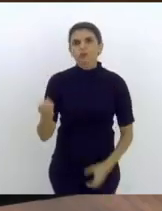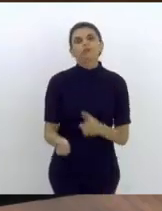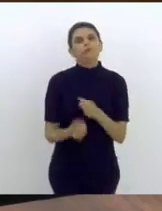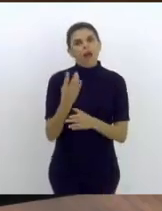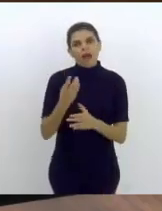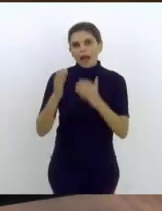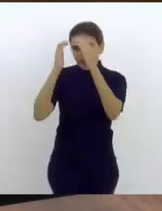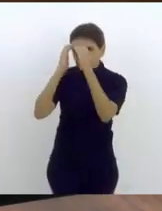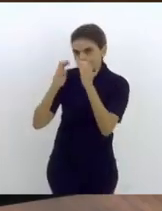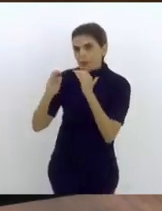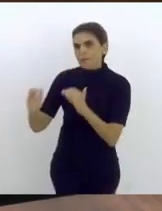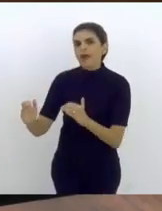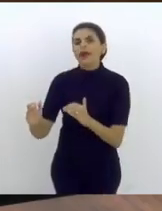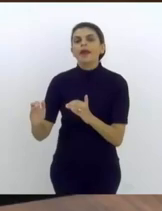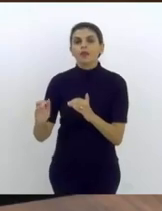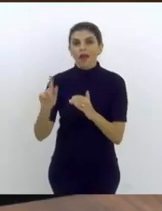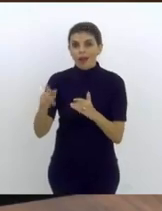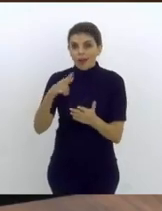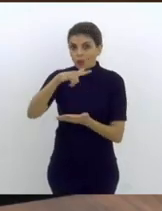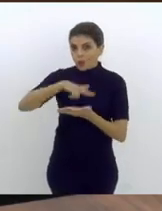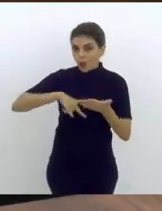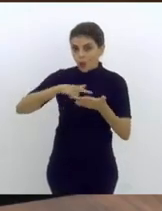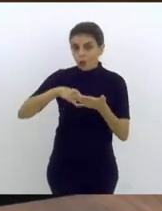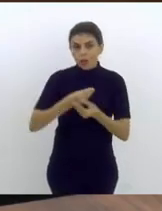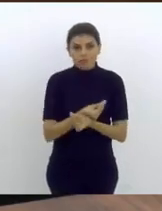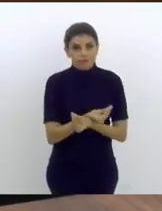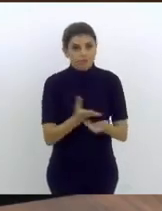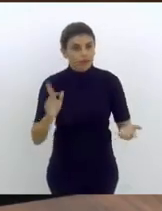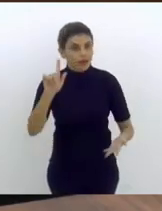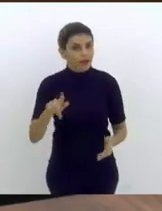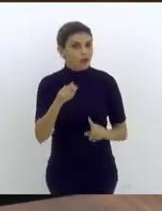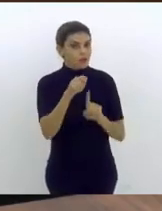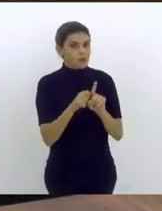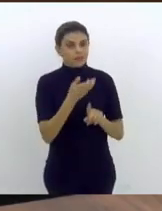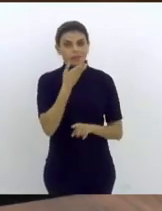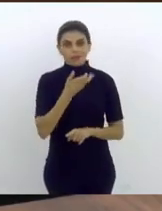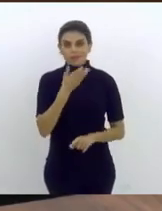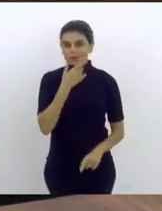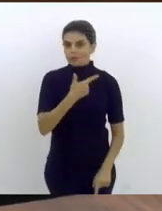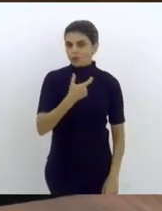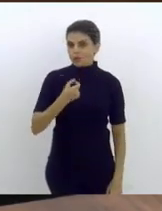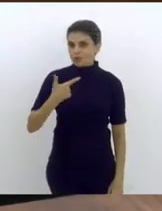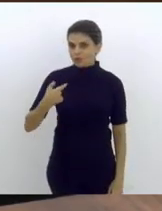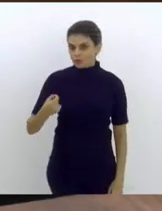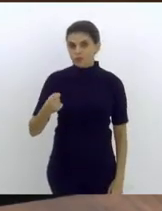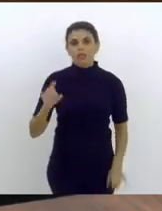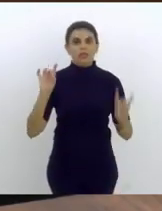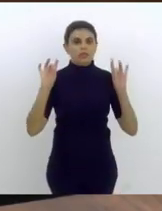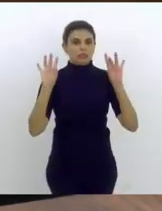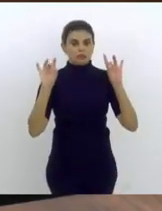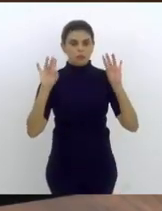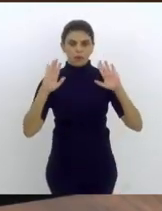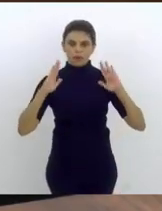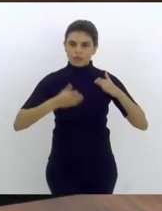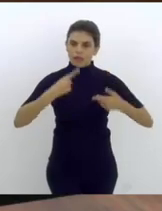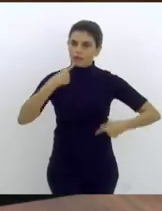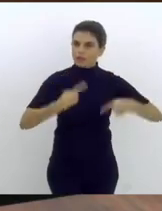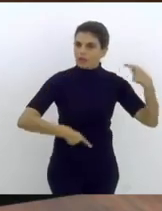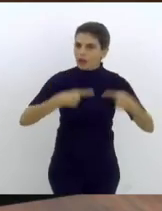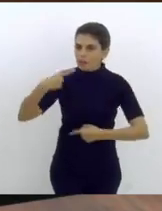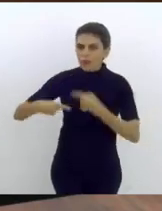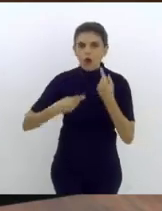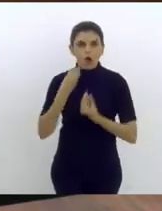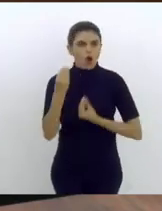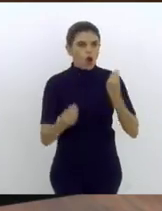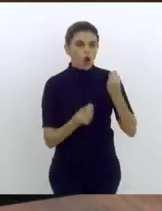e a tolerância o documento foi lançado em dezembro de 2020 e traz em especial debate sobre